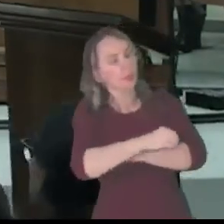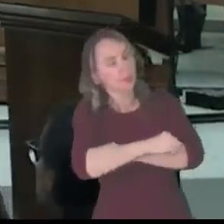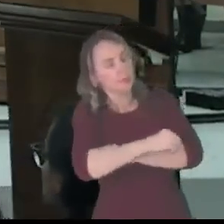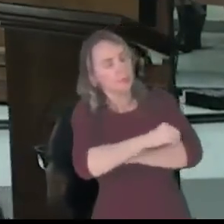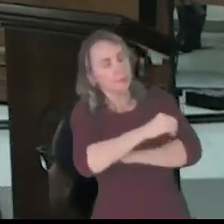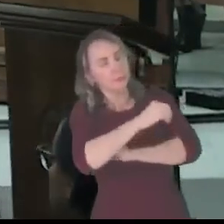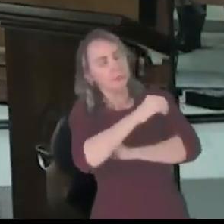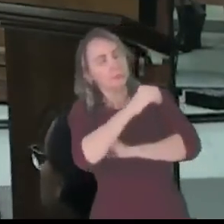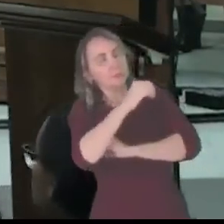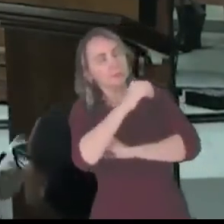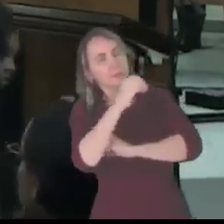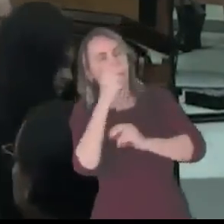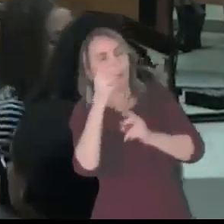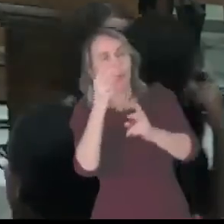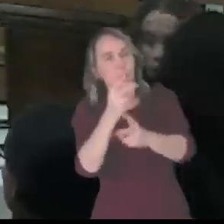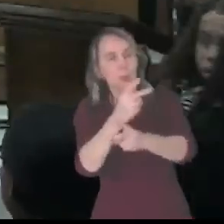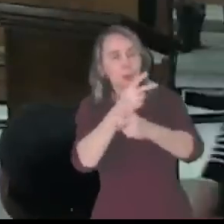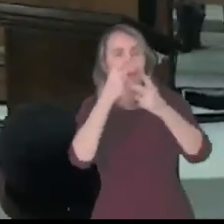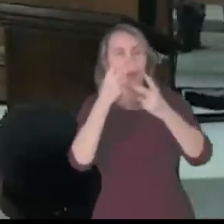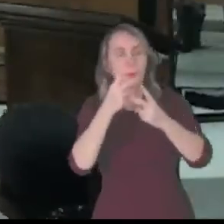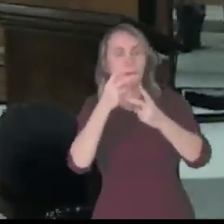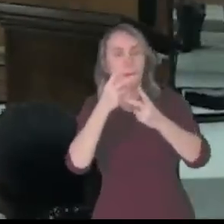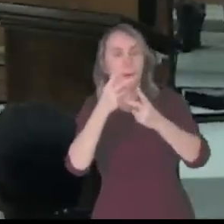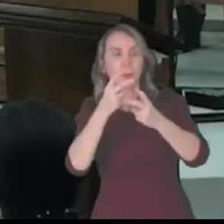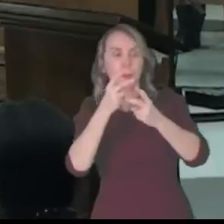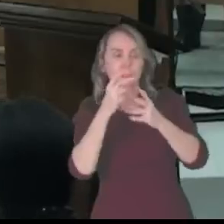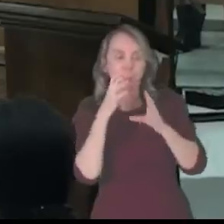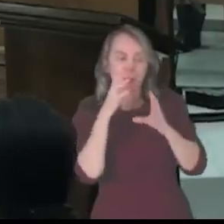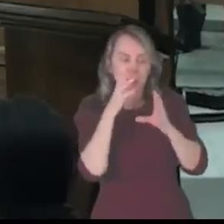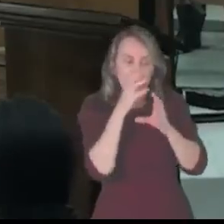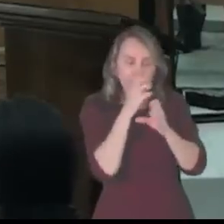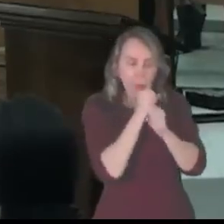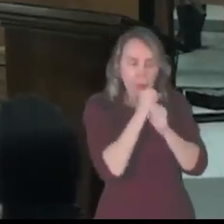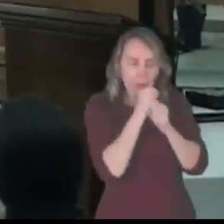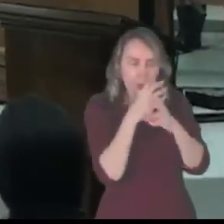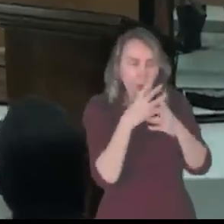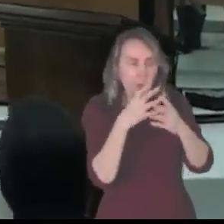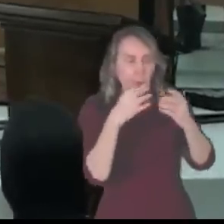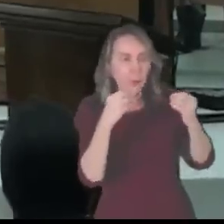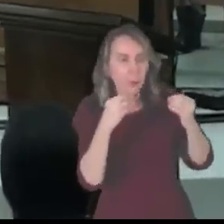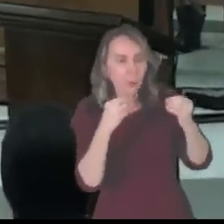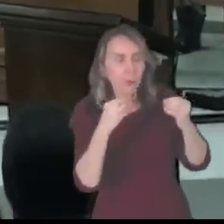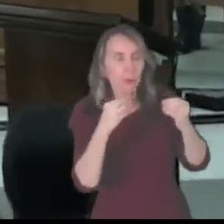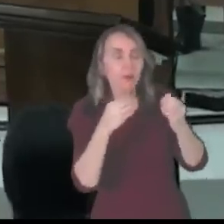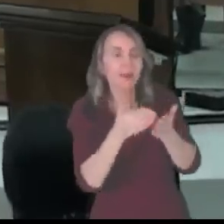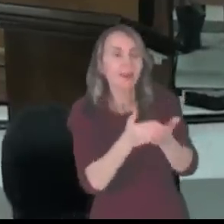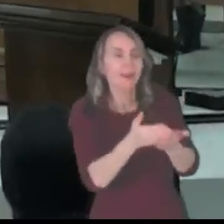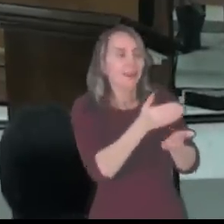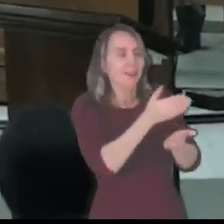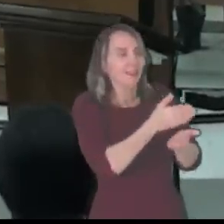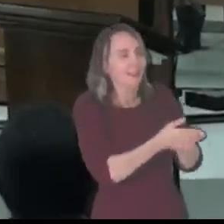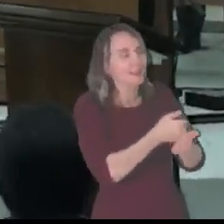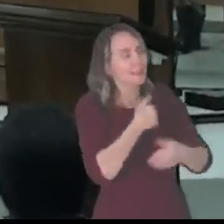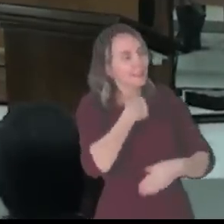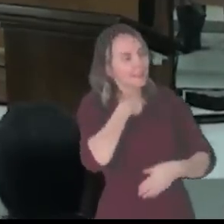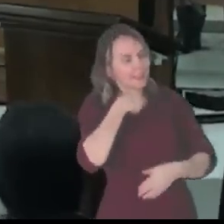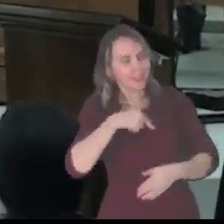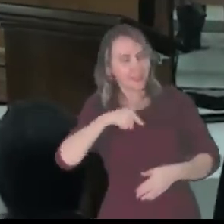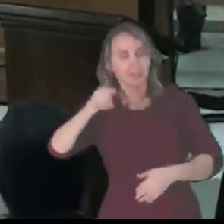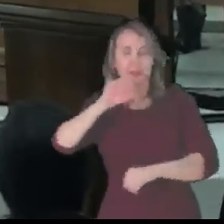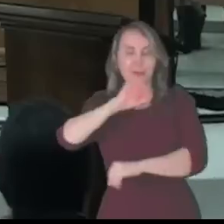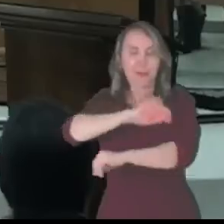antes que refresque o dia e caiam as sombras e caiam as sombras irei ao monte da mirra